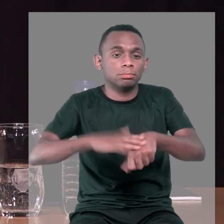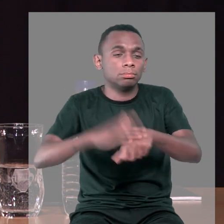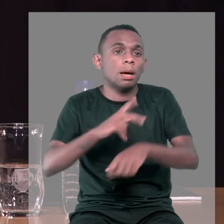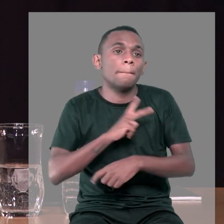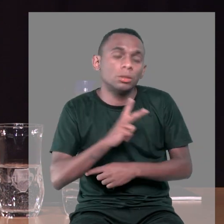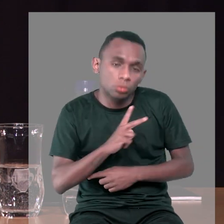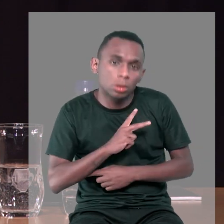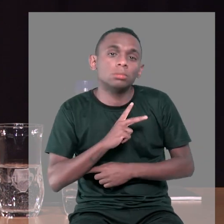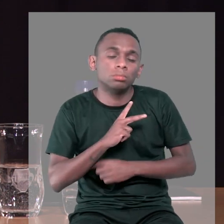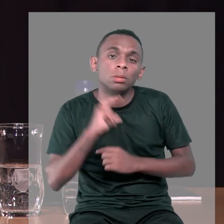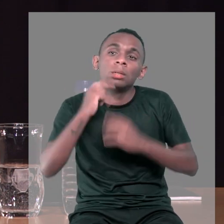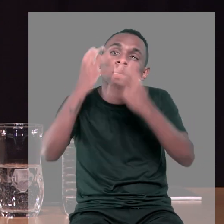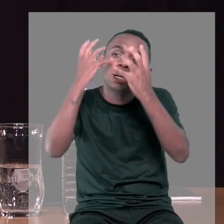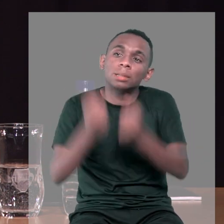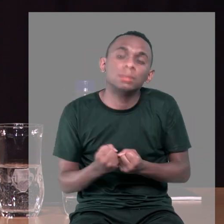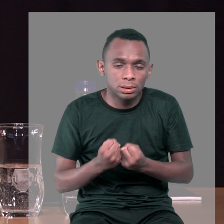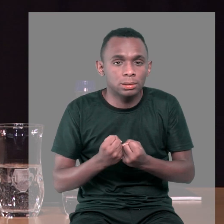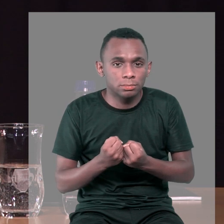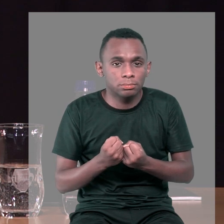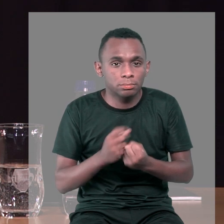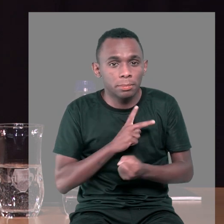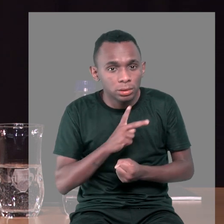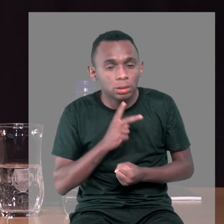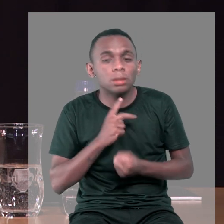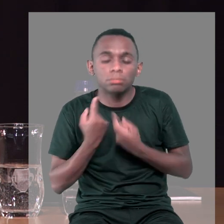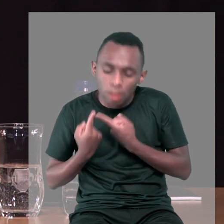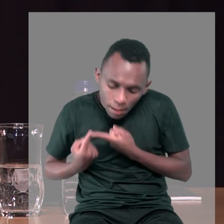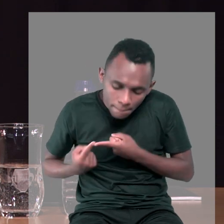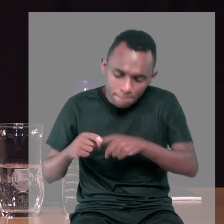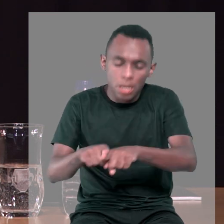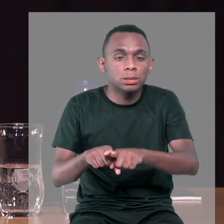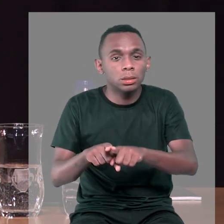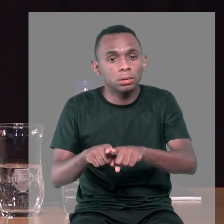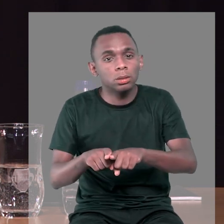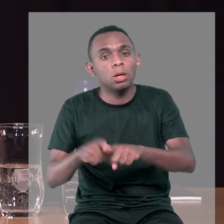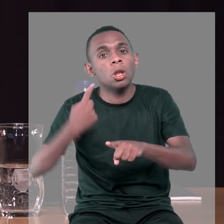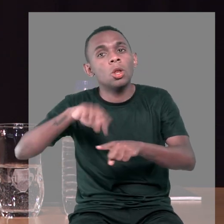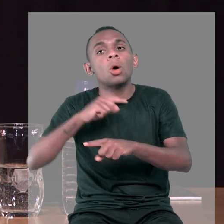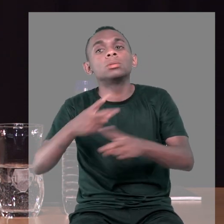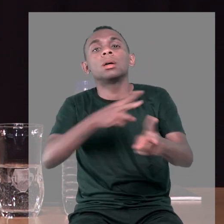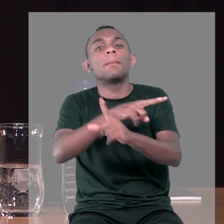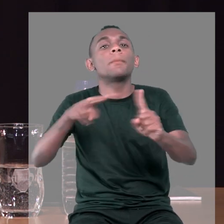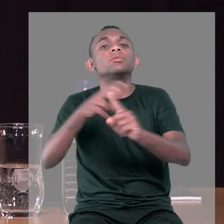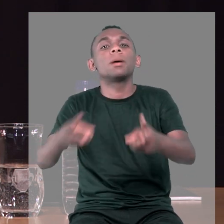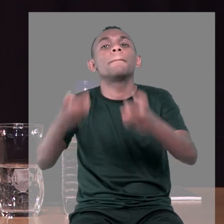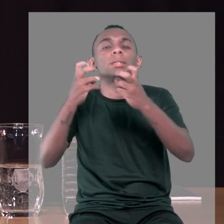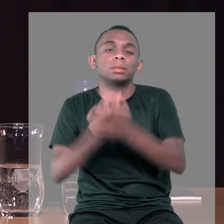a reformular as nossas opiniões, ou aquilo que para nós parece